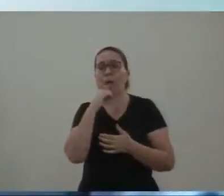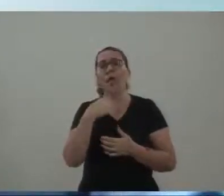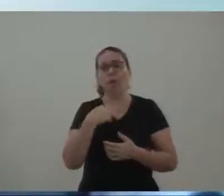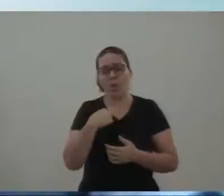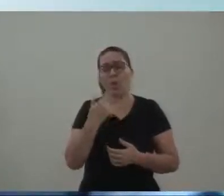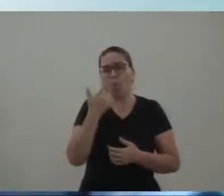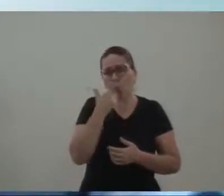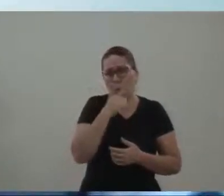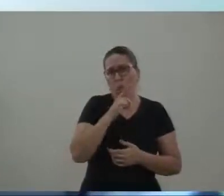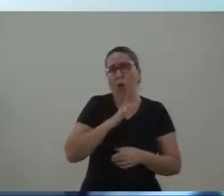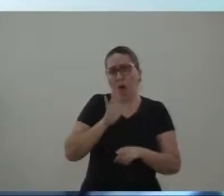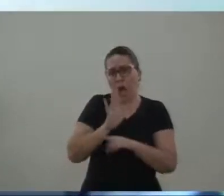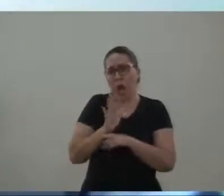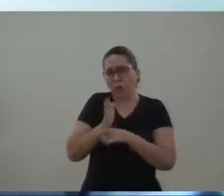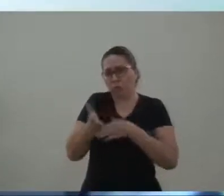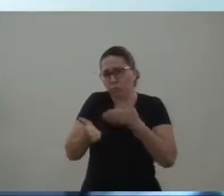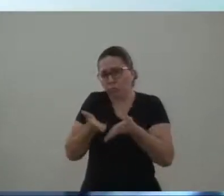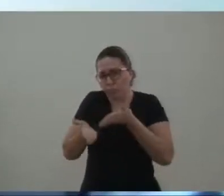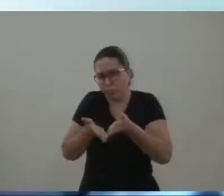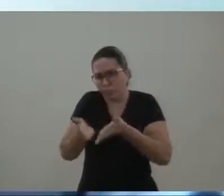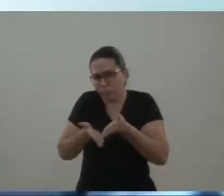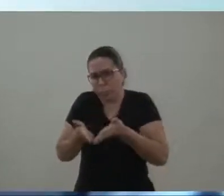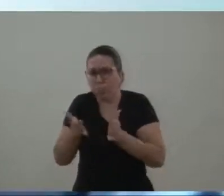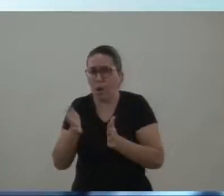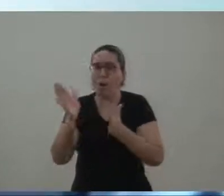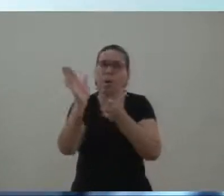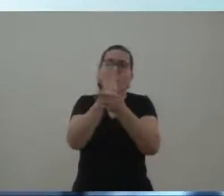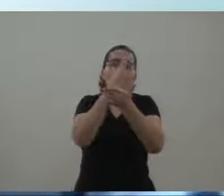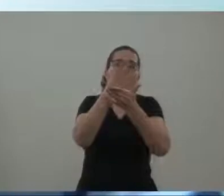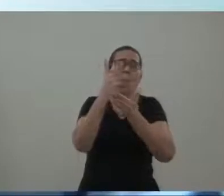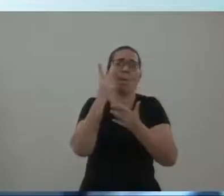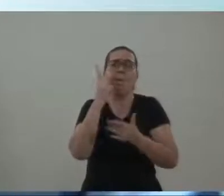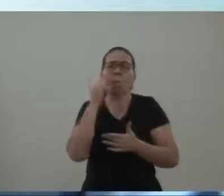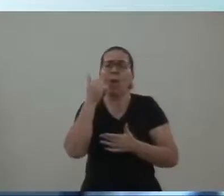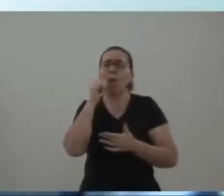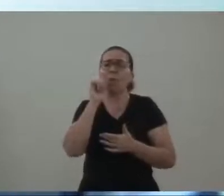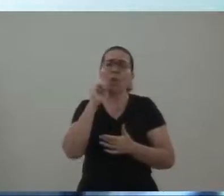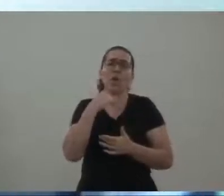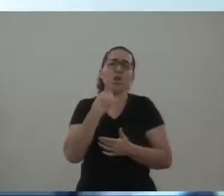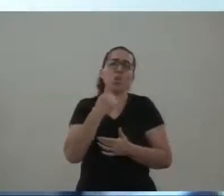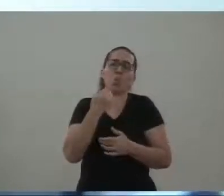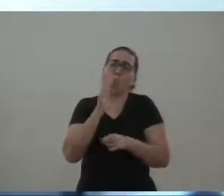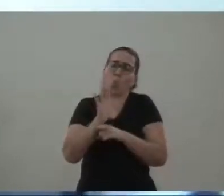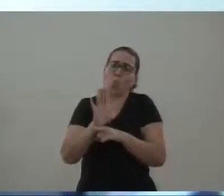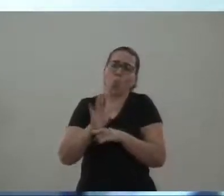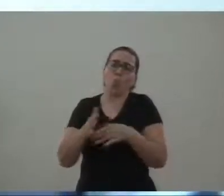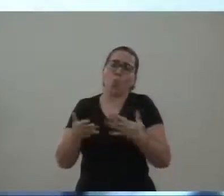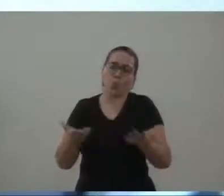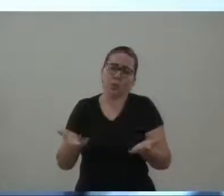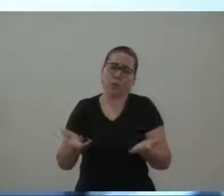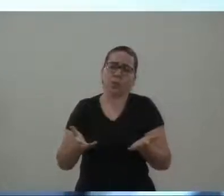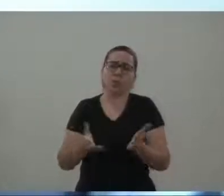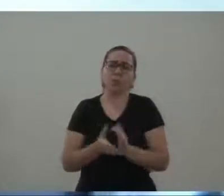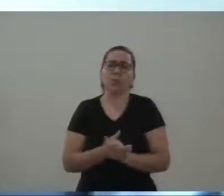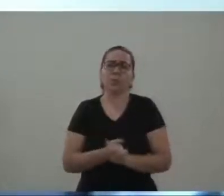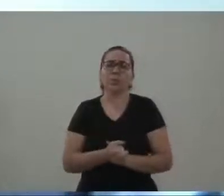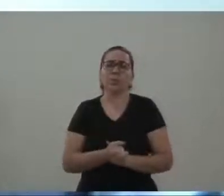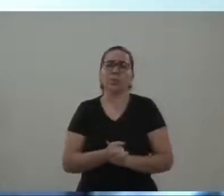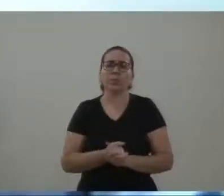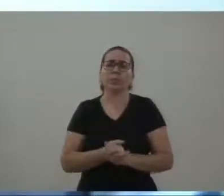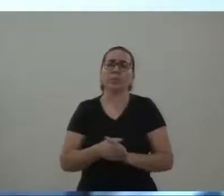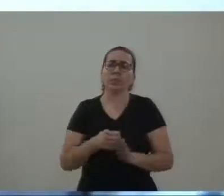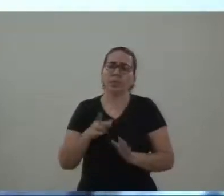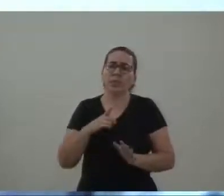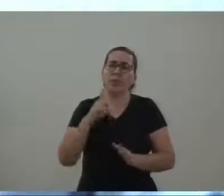condições de ajudar em todas as séries, né? Sobretudo nas séries mais acima. Mas existem